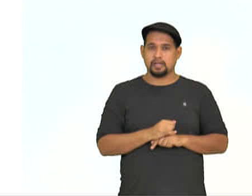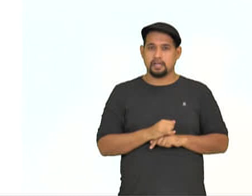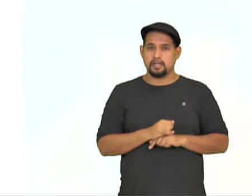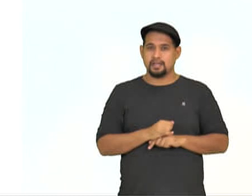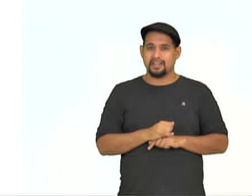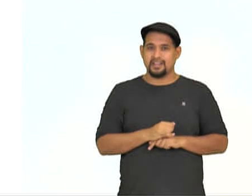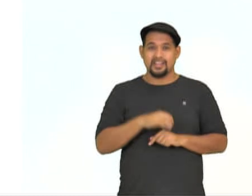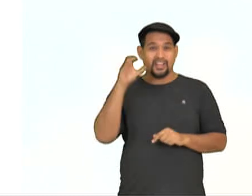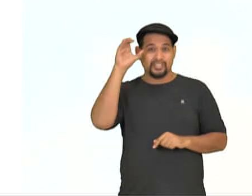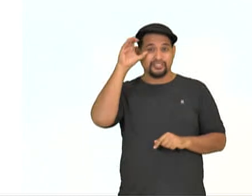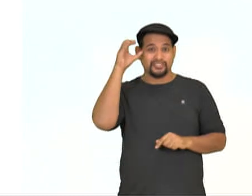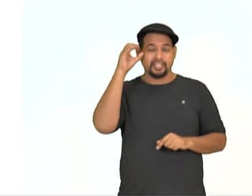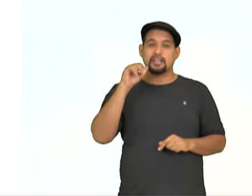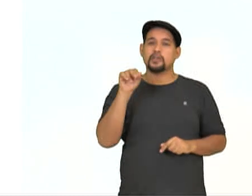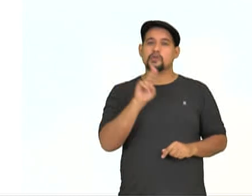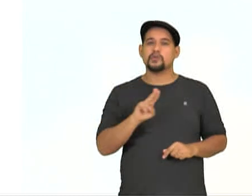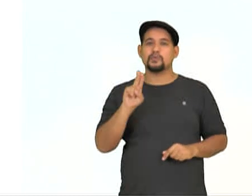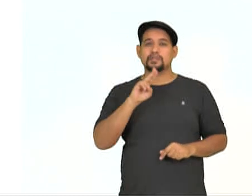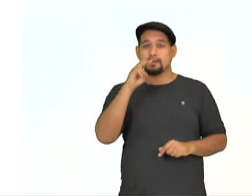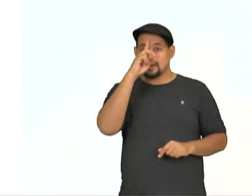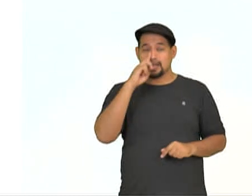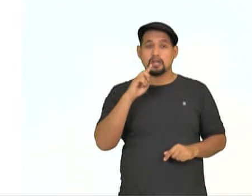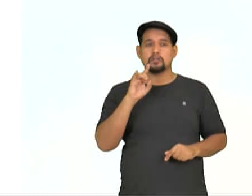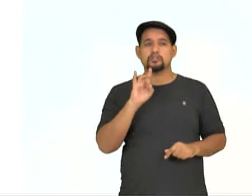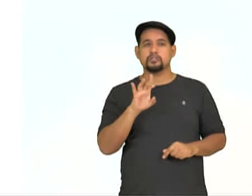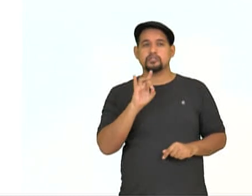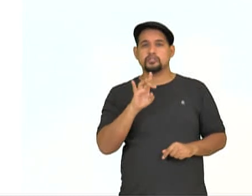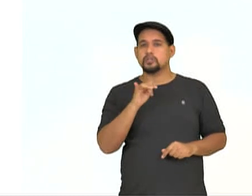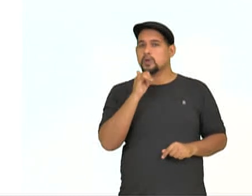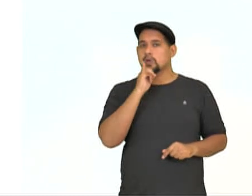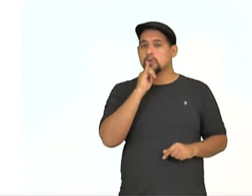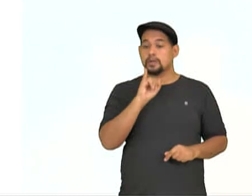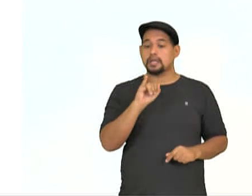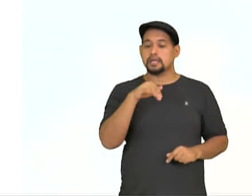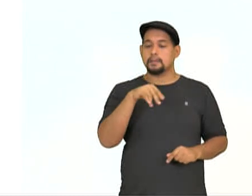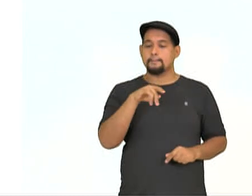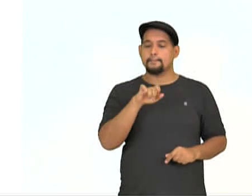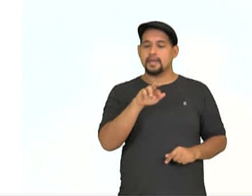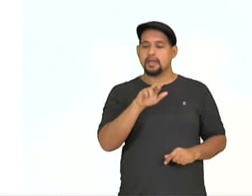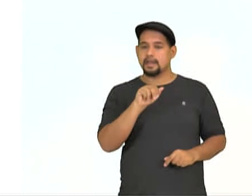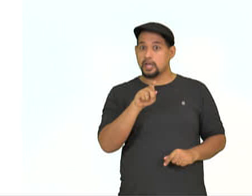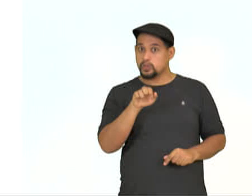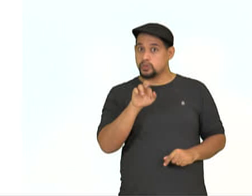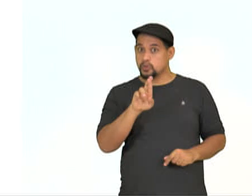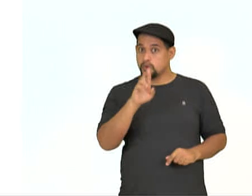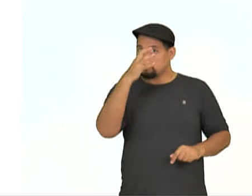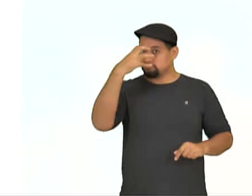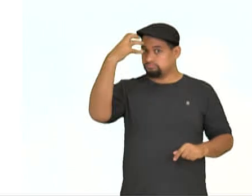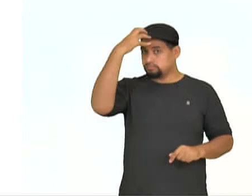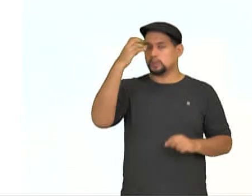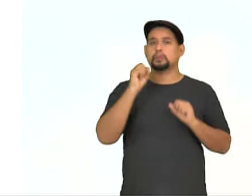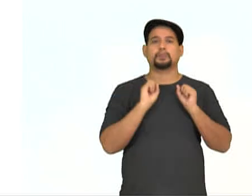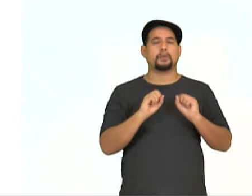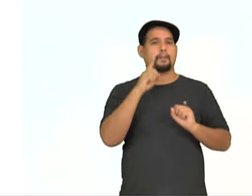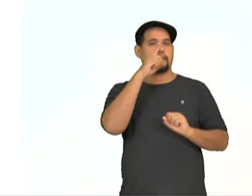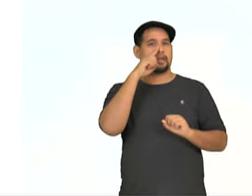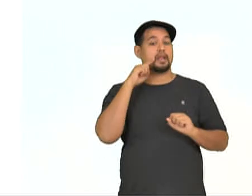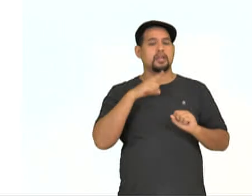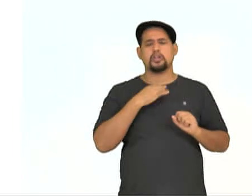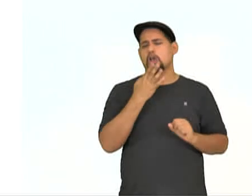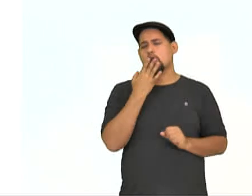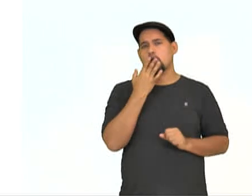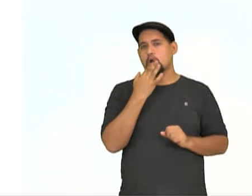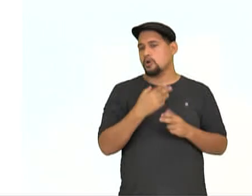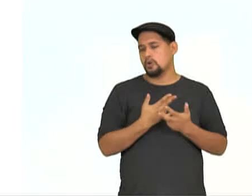quem podia usar amarelo somente o imperador, outra pessoa não poderia usar amarelo porque poderia ser morto. Então, somente o imperador podia usar o amarelo. E aqui é uma cor